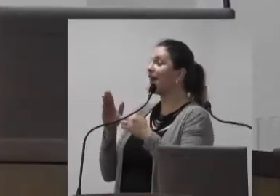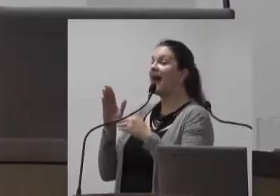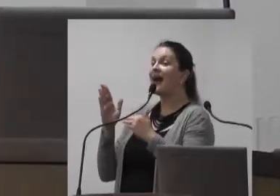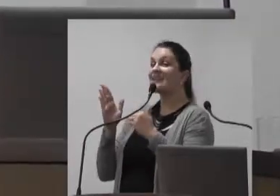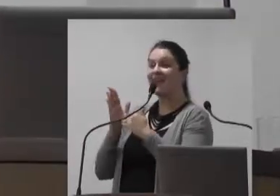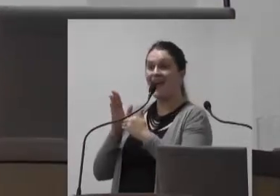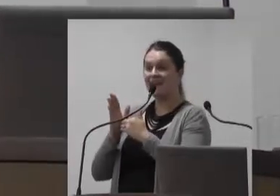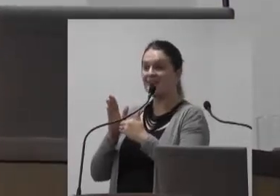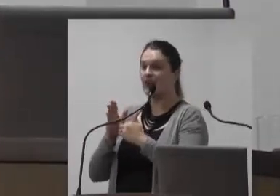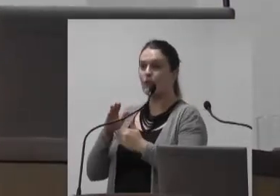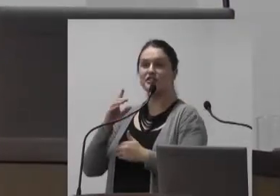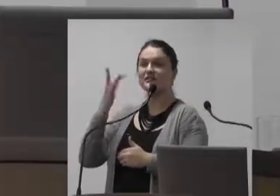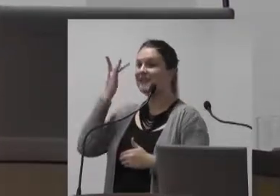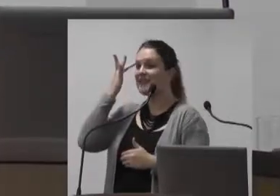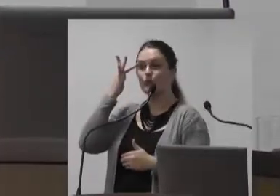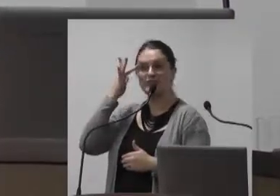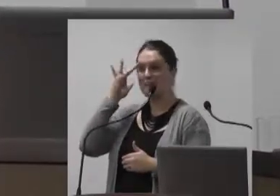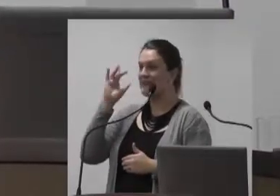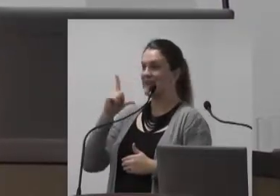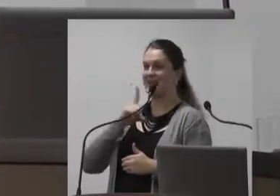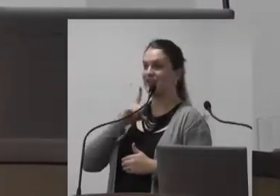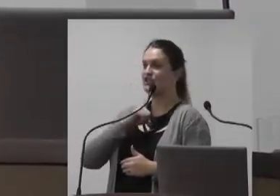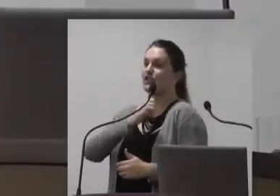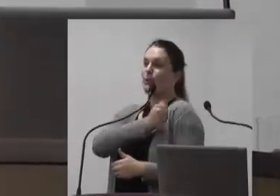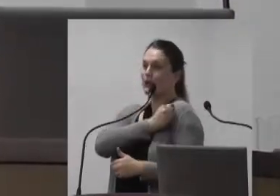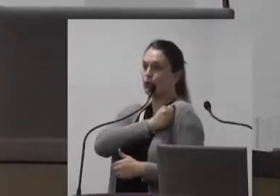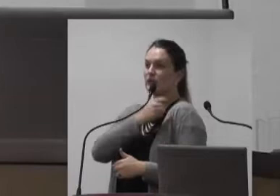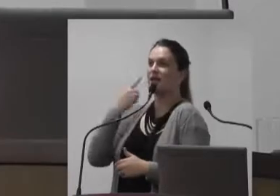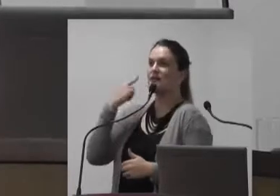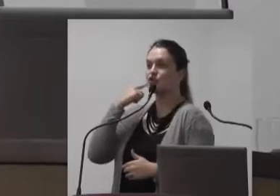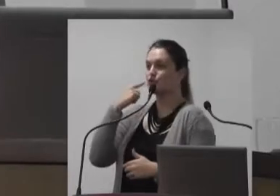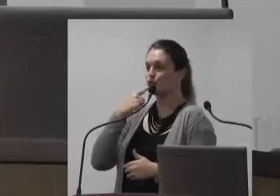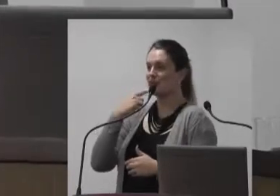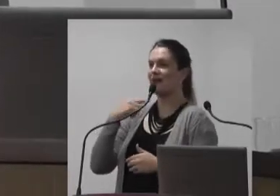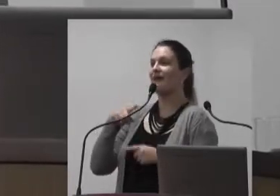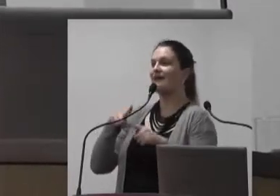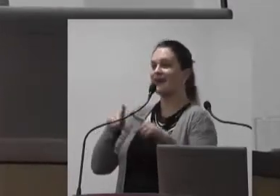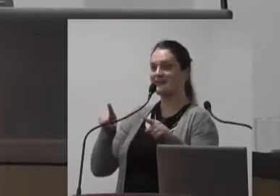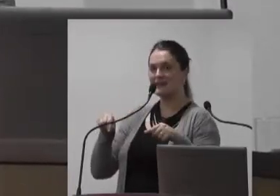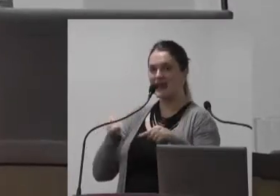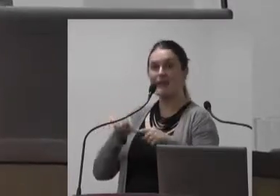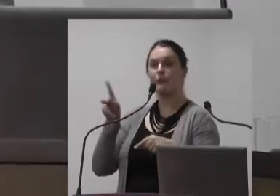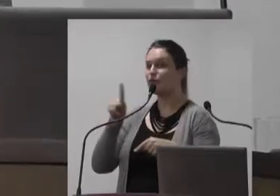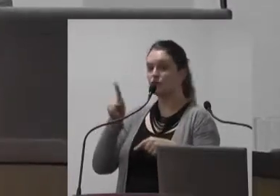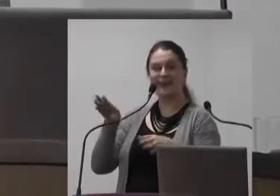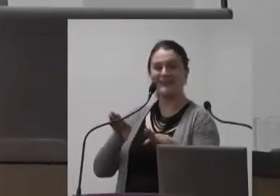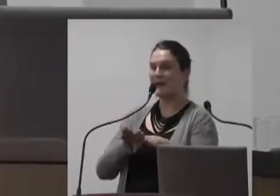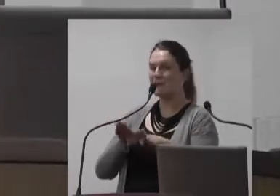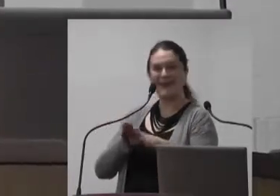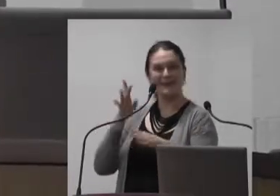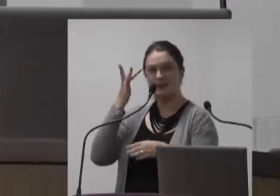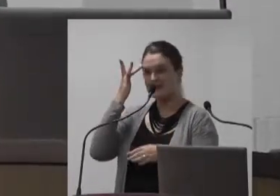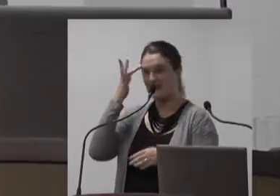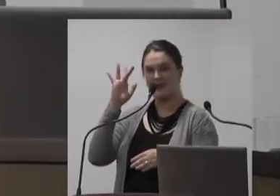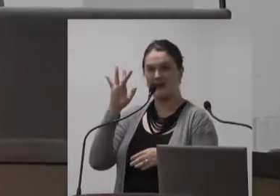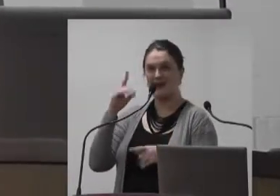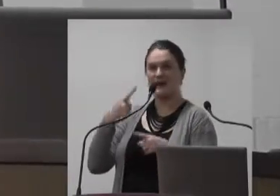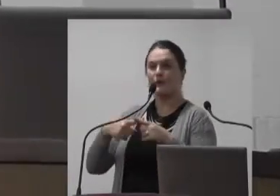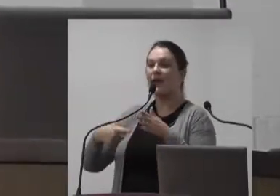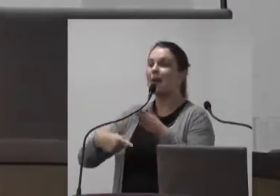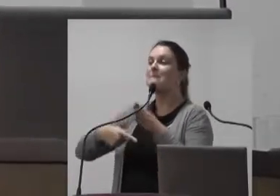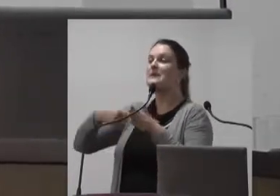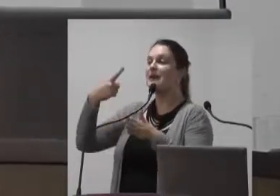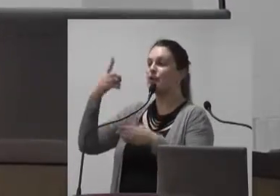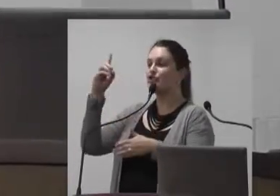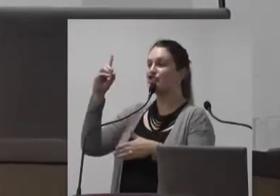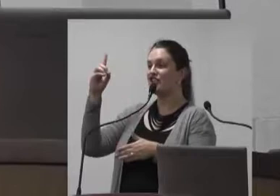sala, porque até então a gente não sabia que tinha uma aluna surda na sala. A professora também não sabia,